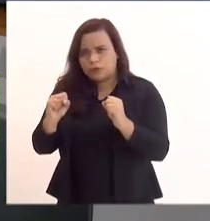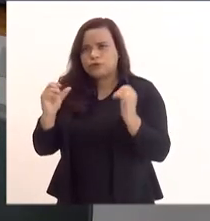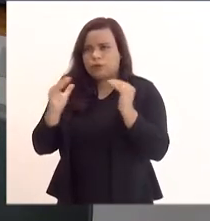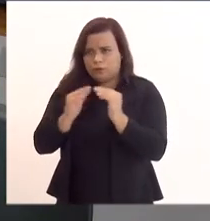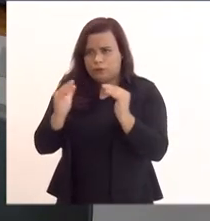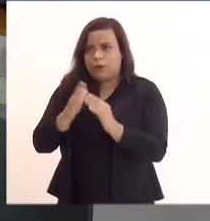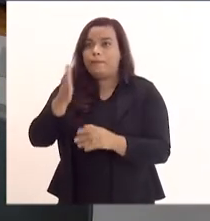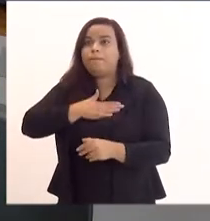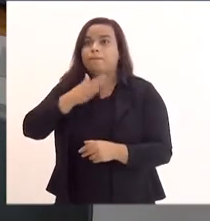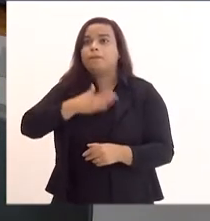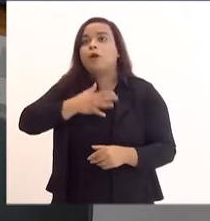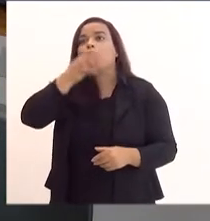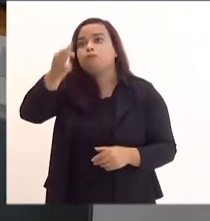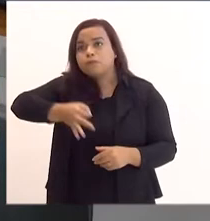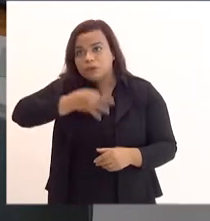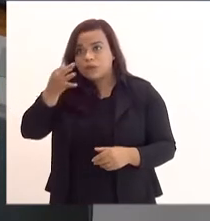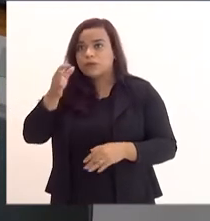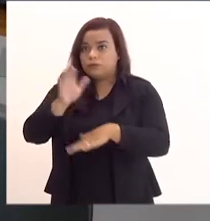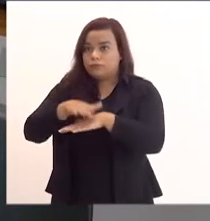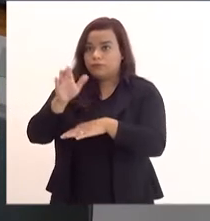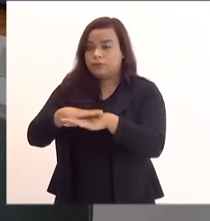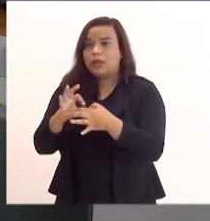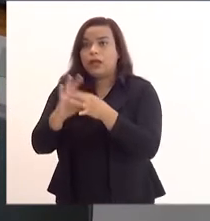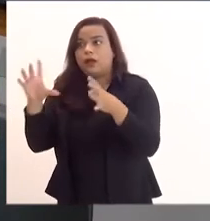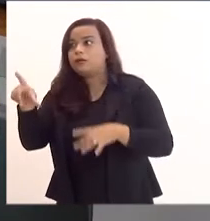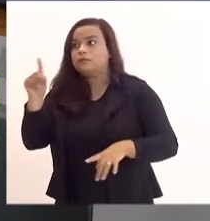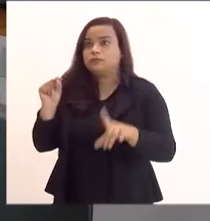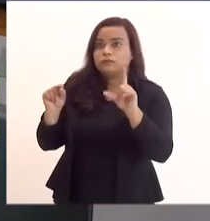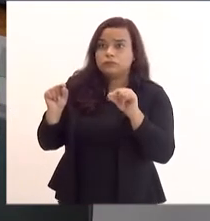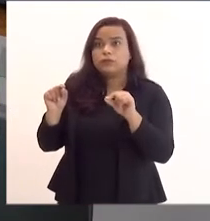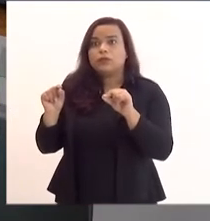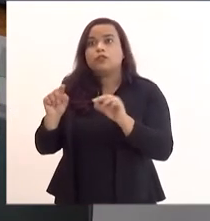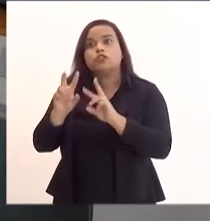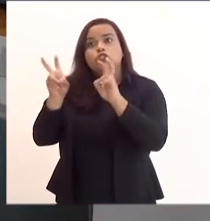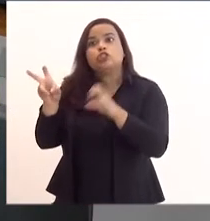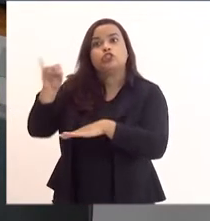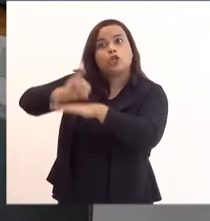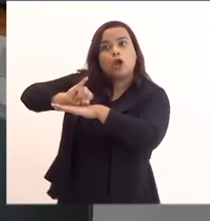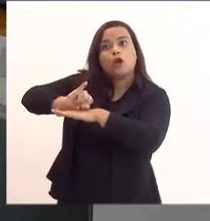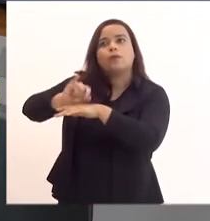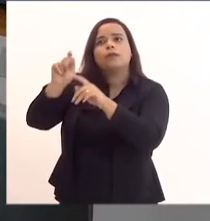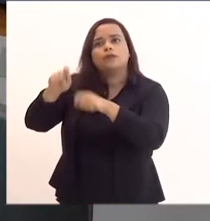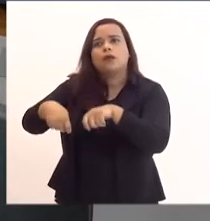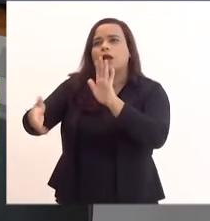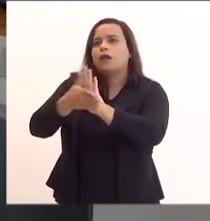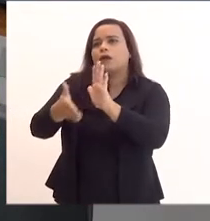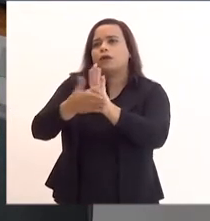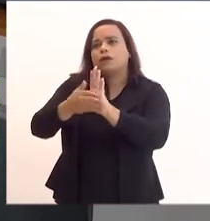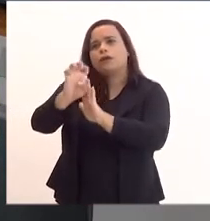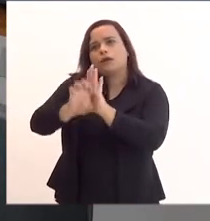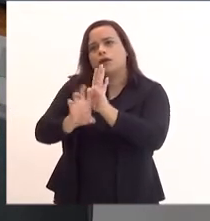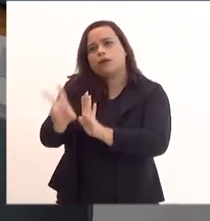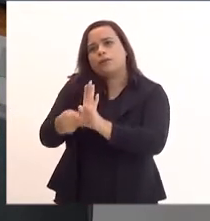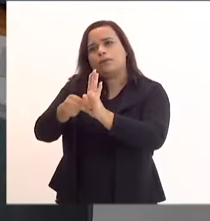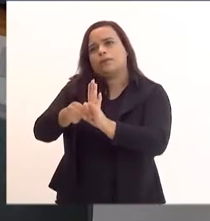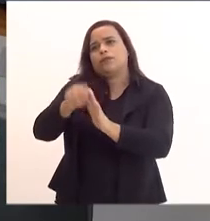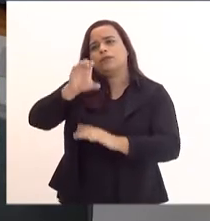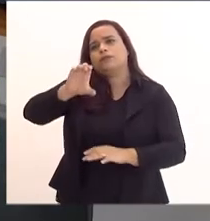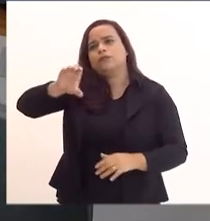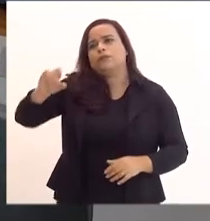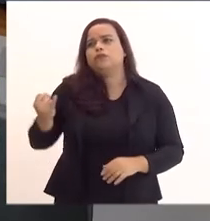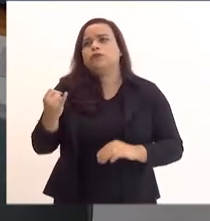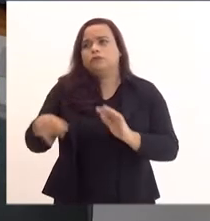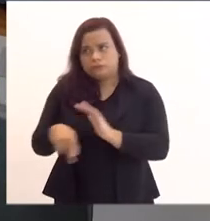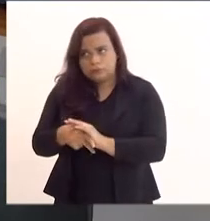parecer de autorizativo e, em cima dele, você propõe as emendas da CCJ. Porque eu tenho receio, eu fui